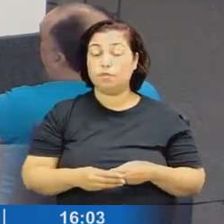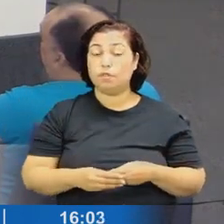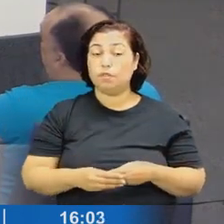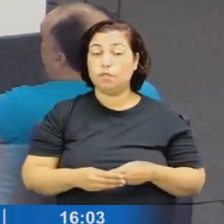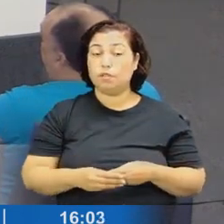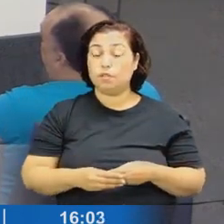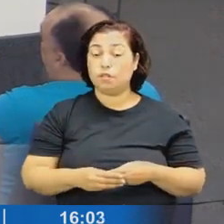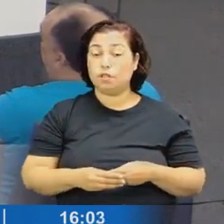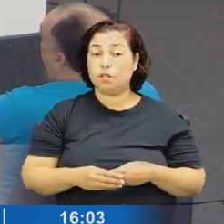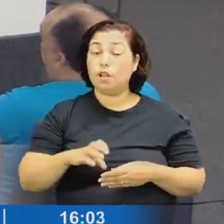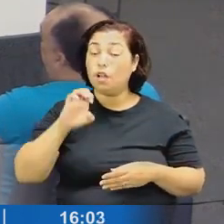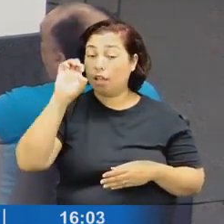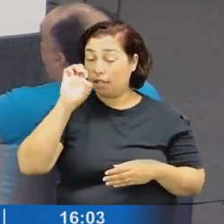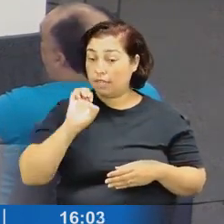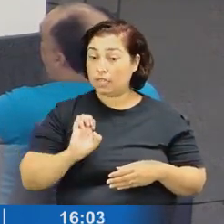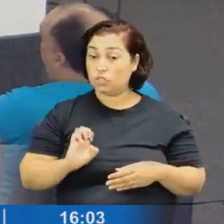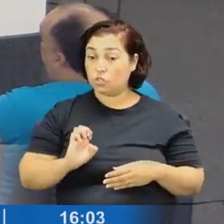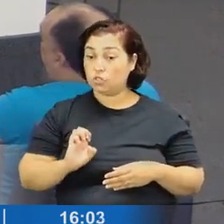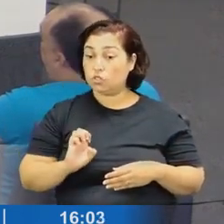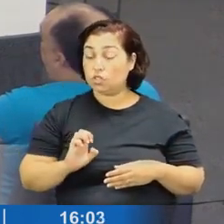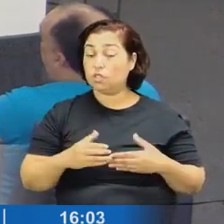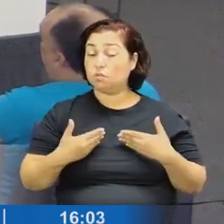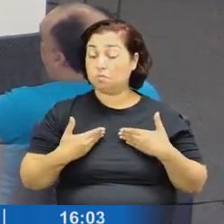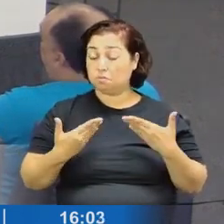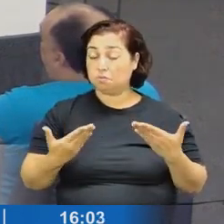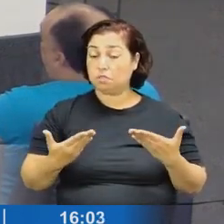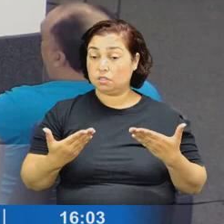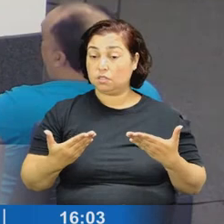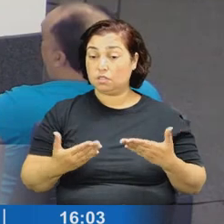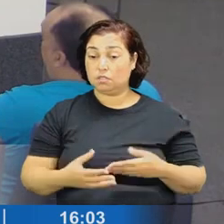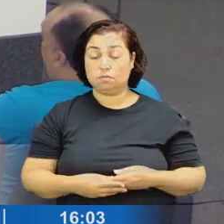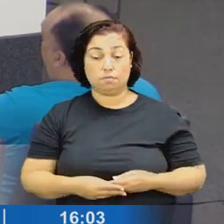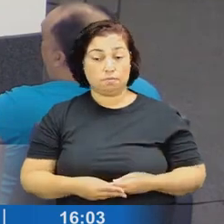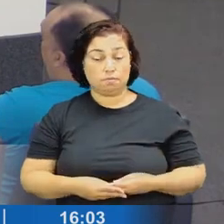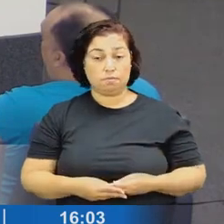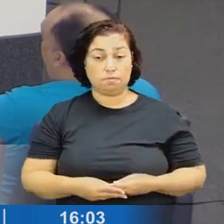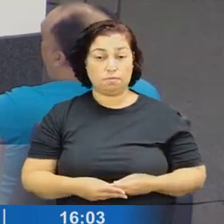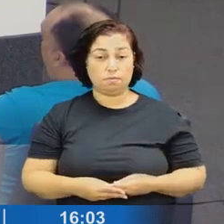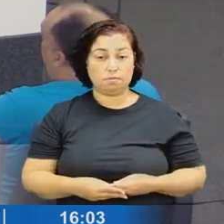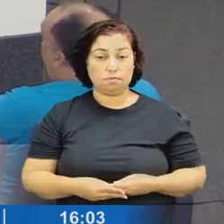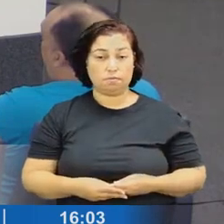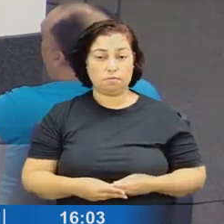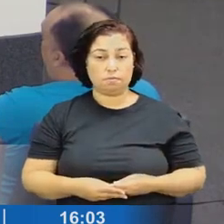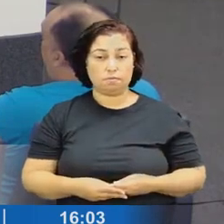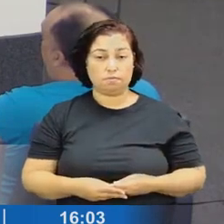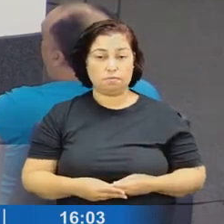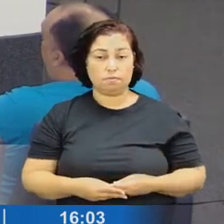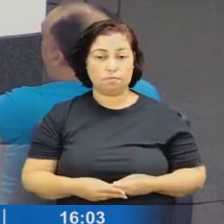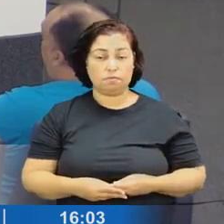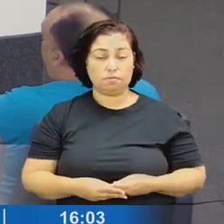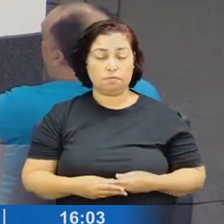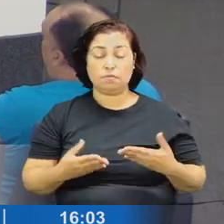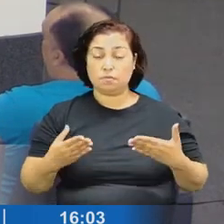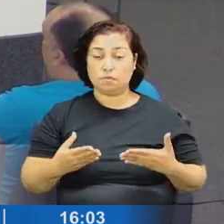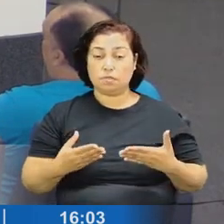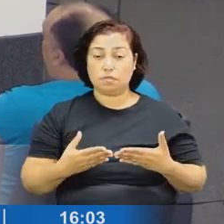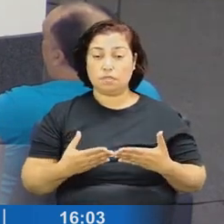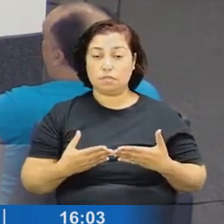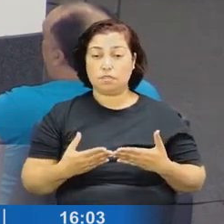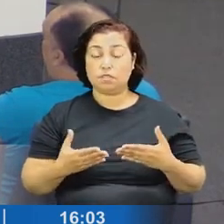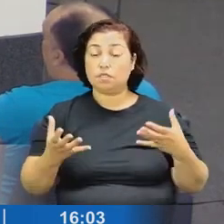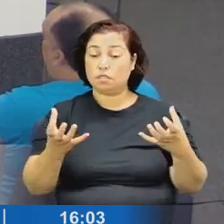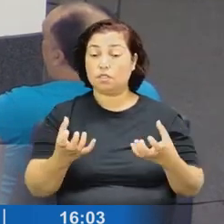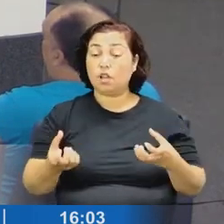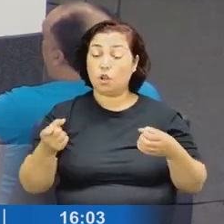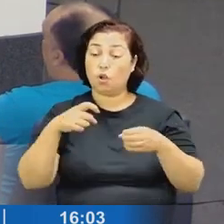reconstruir reputação você não ético e moral vocês bota o coração na mesa entendeu bota o coração na mesa se eu fosse aconselhar o Sérgio Cabral quero voltar para a política